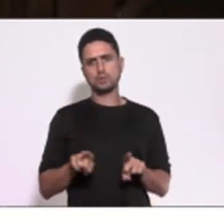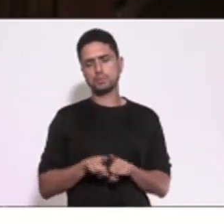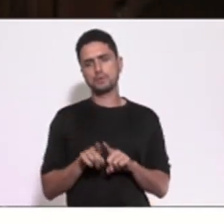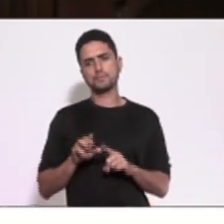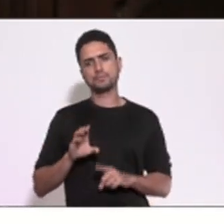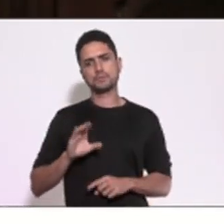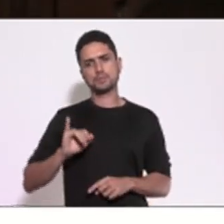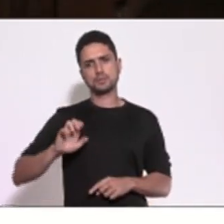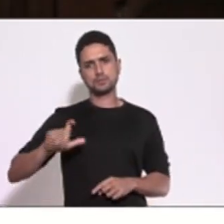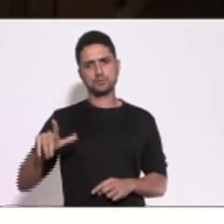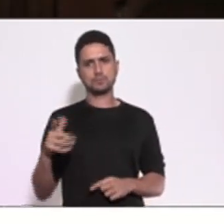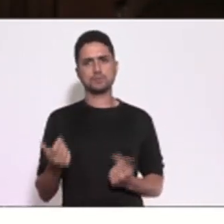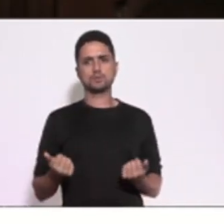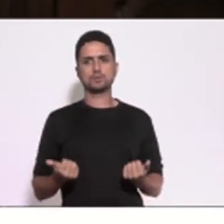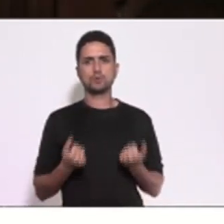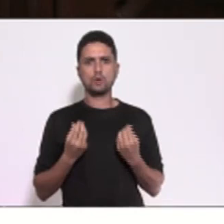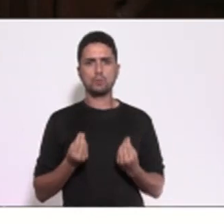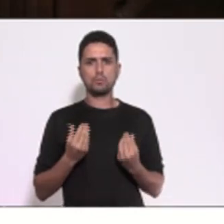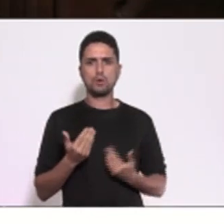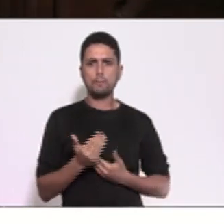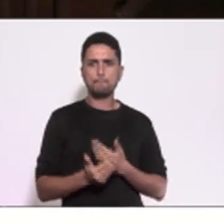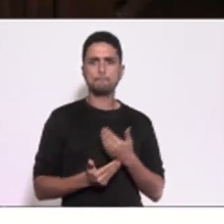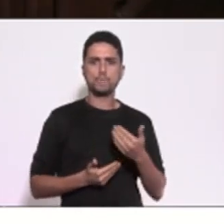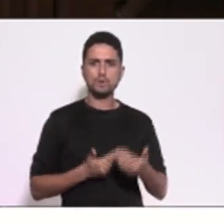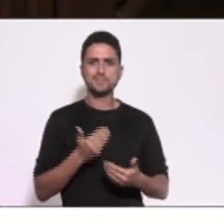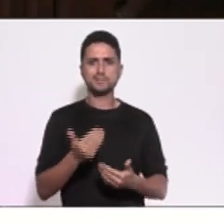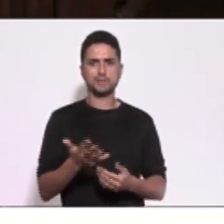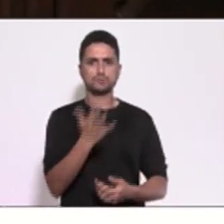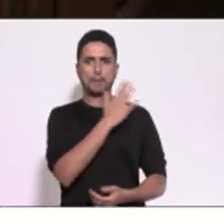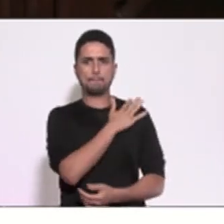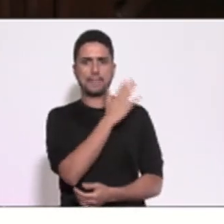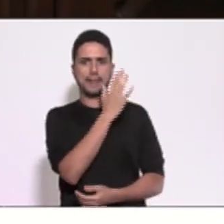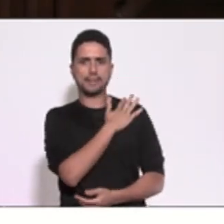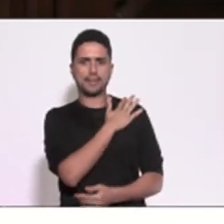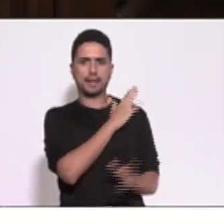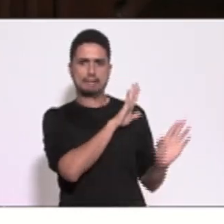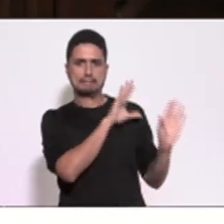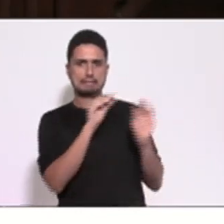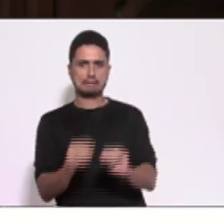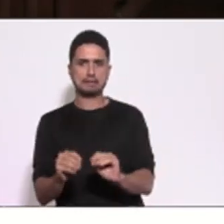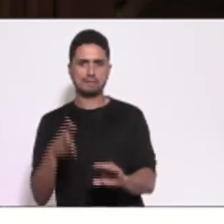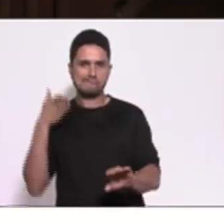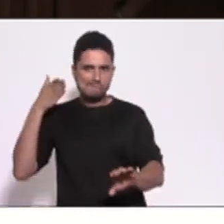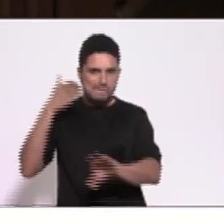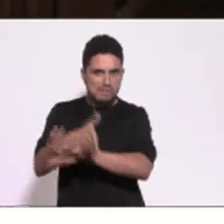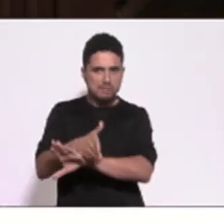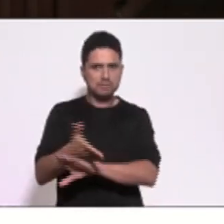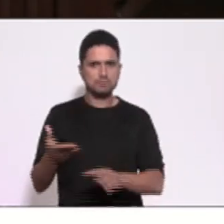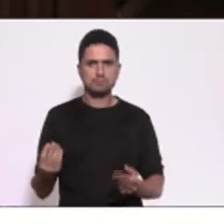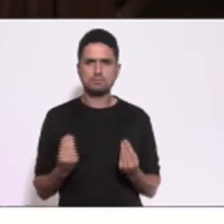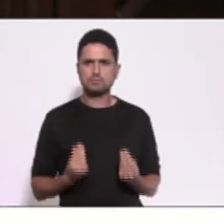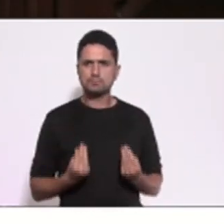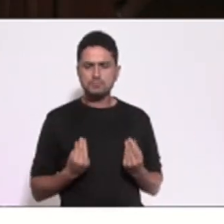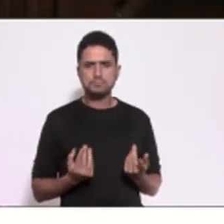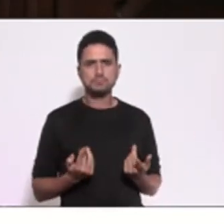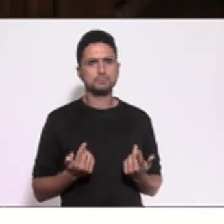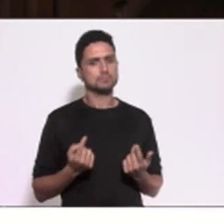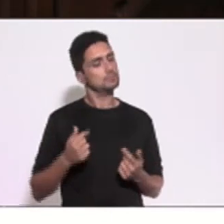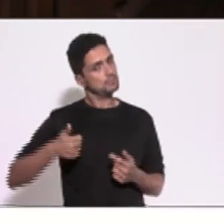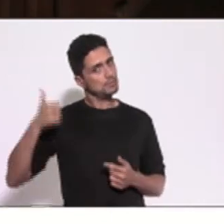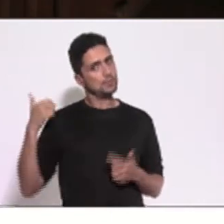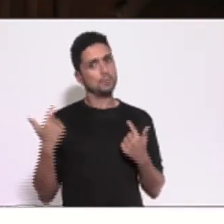uma outra coisa. Isto é o processo de militarização. Primeiro, não há registro. E aqui repito a